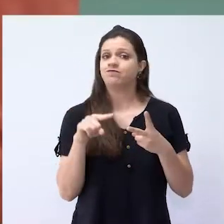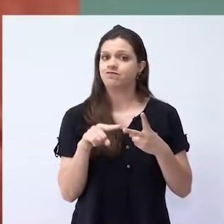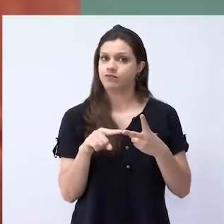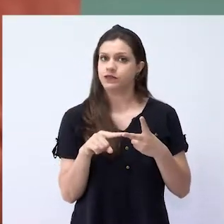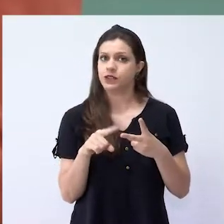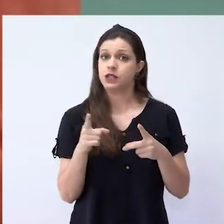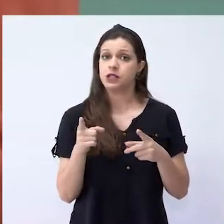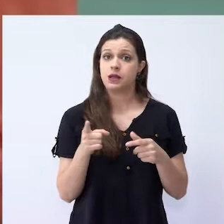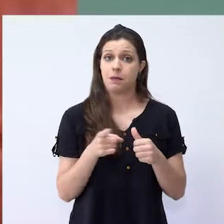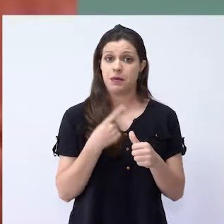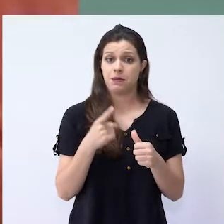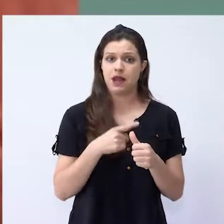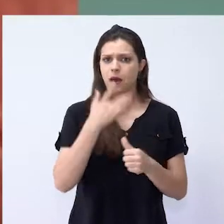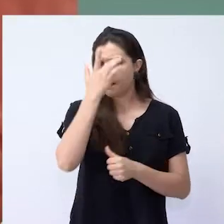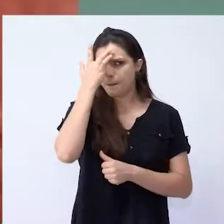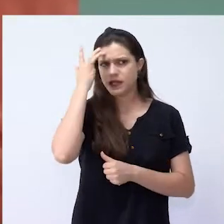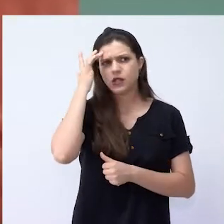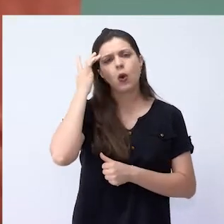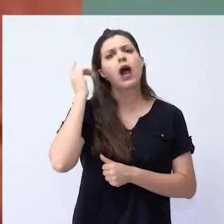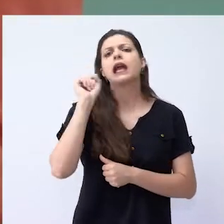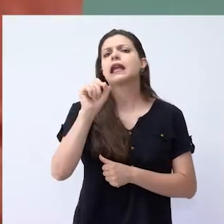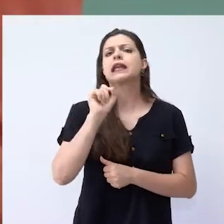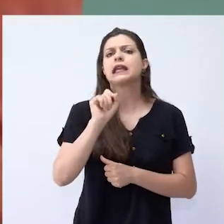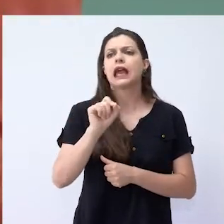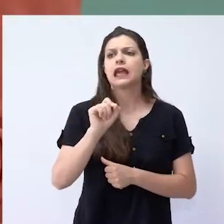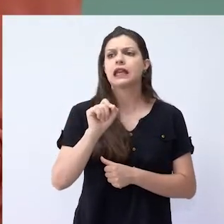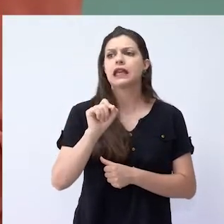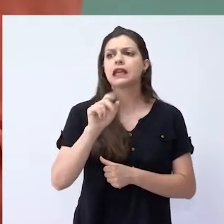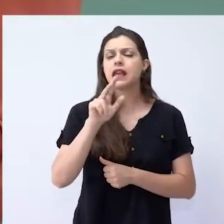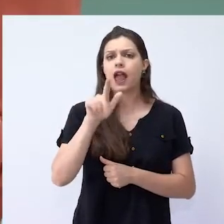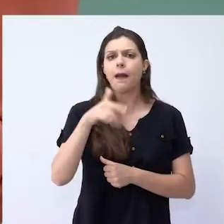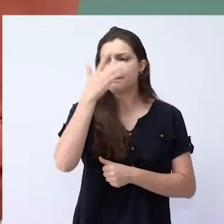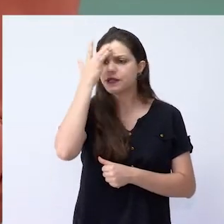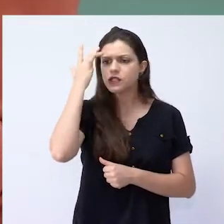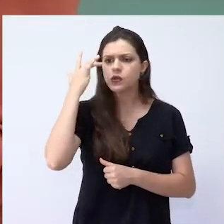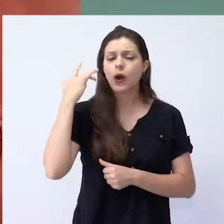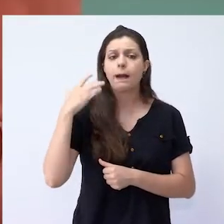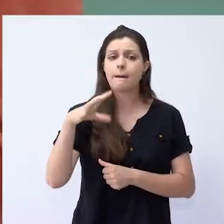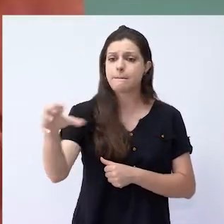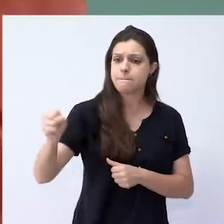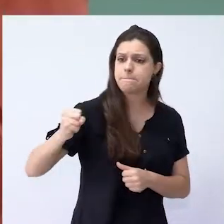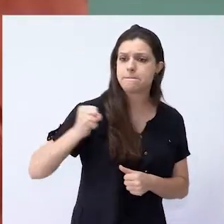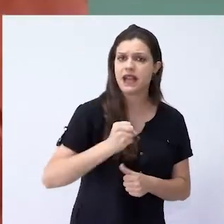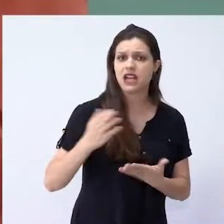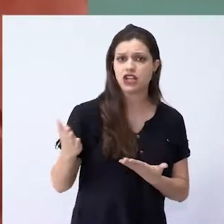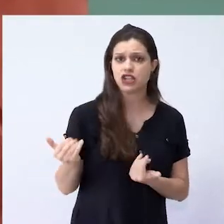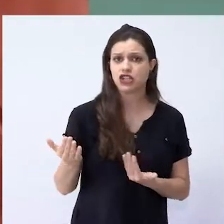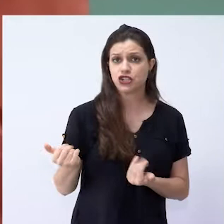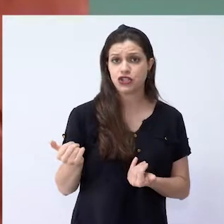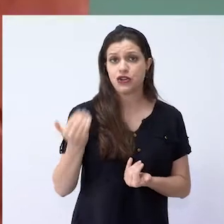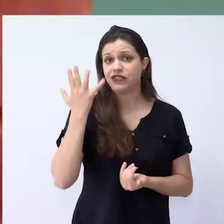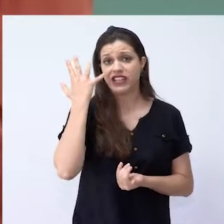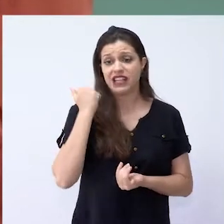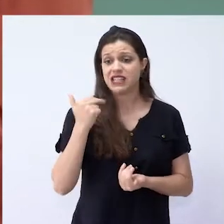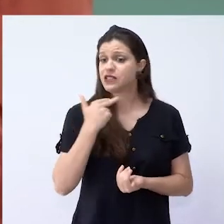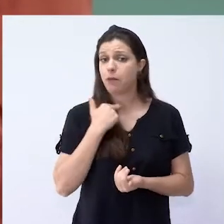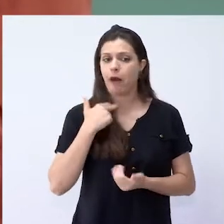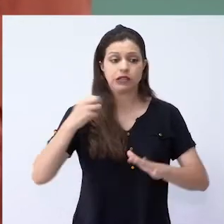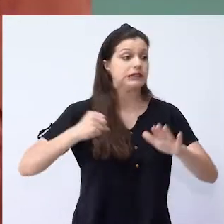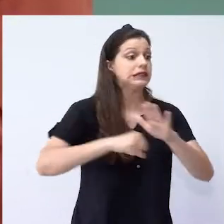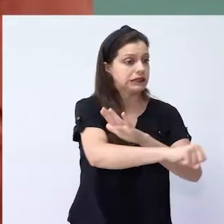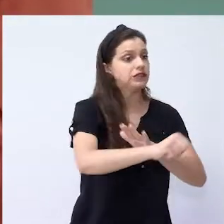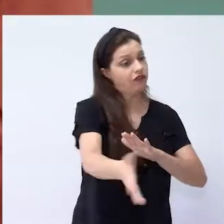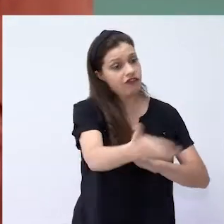para 2 frentes. Primeiro, para o explorador, para saber quem é que está contratando essa pessoa fora da faixa